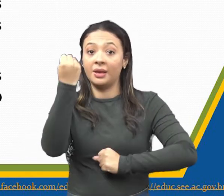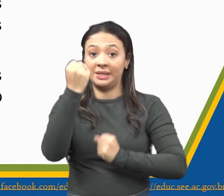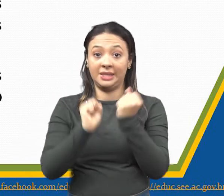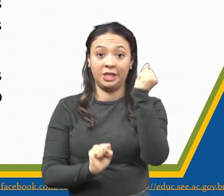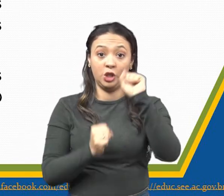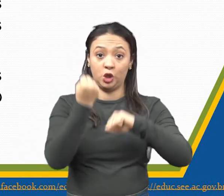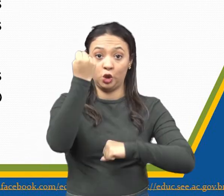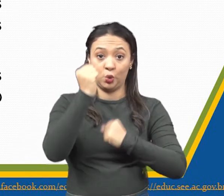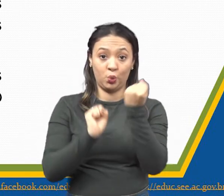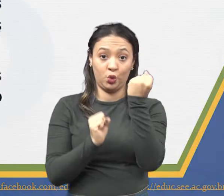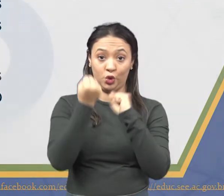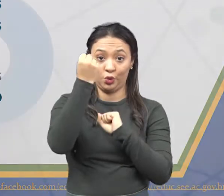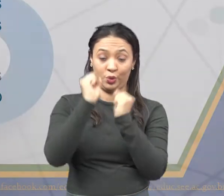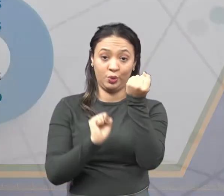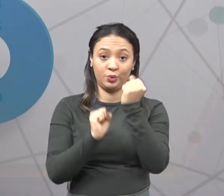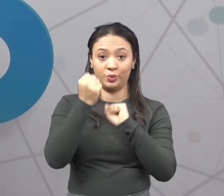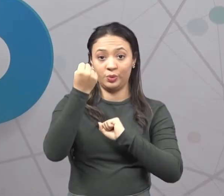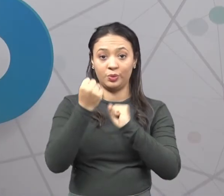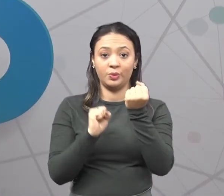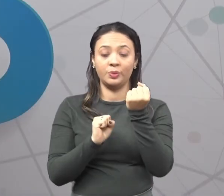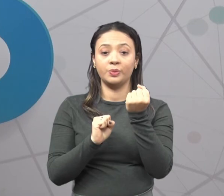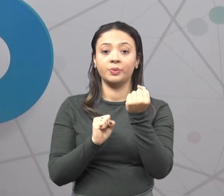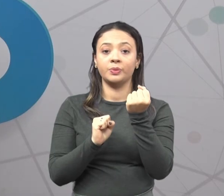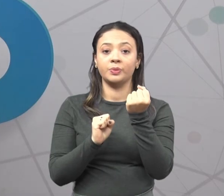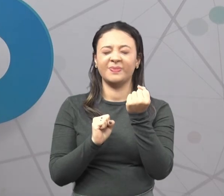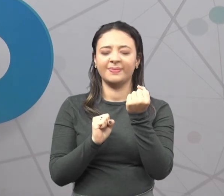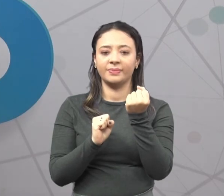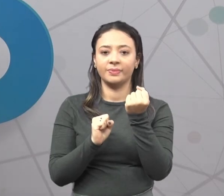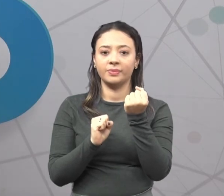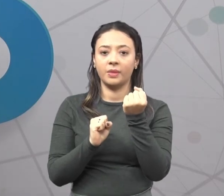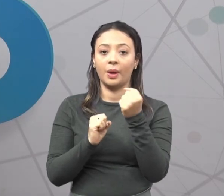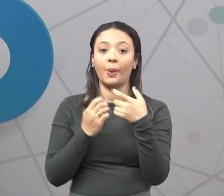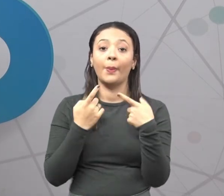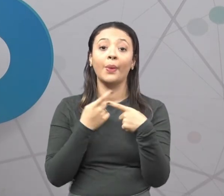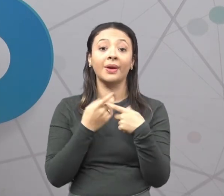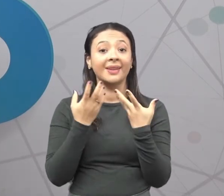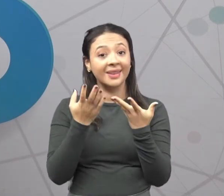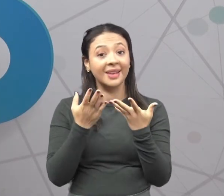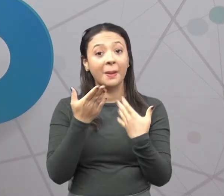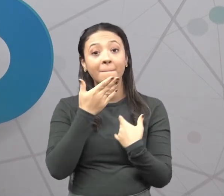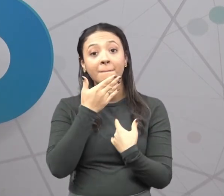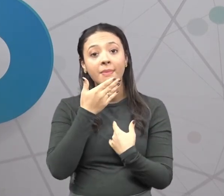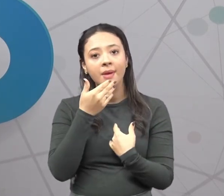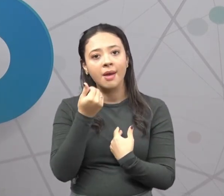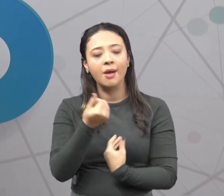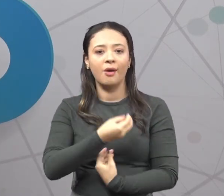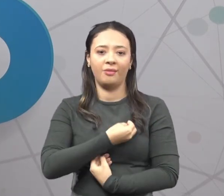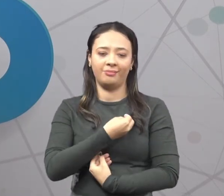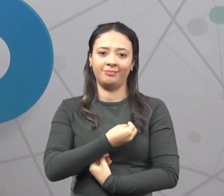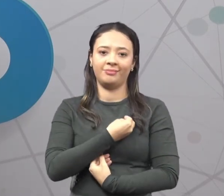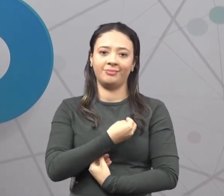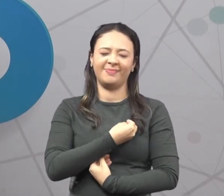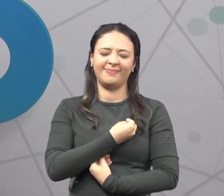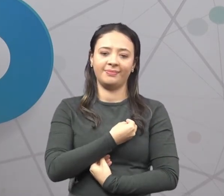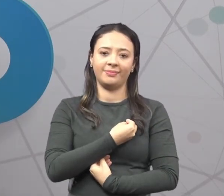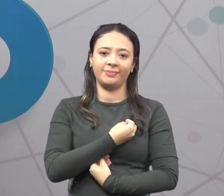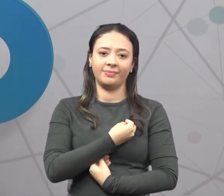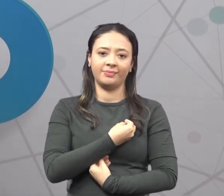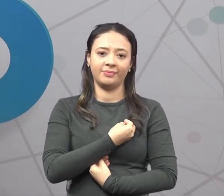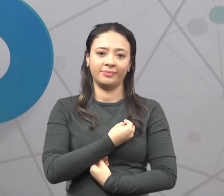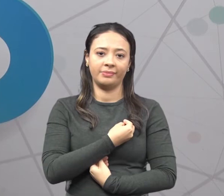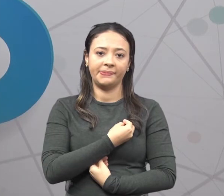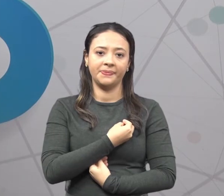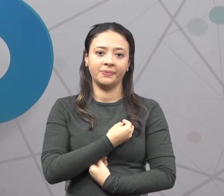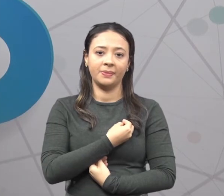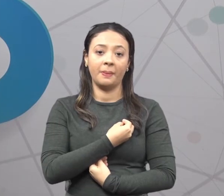As pessoas migraram do campo para a cidade em busca de melhores condições de vida, porque estava